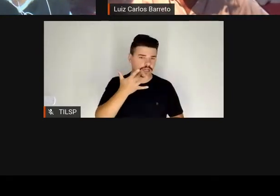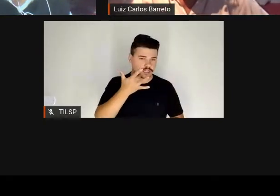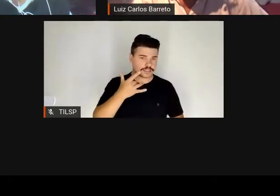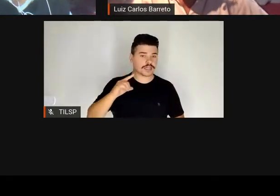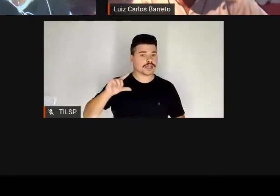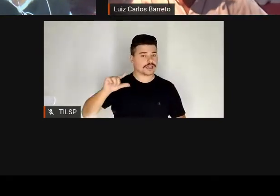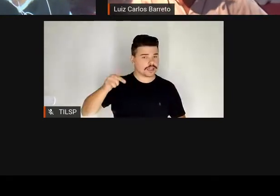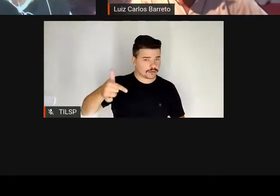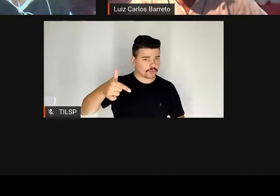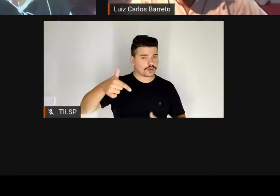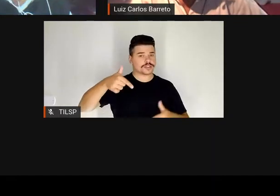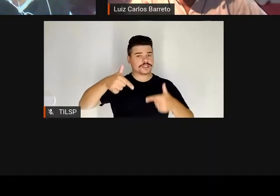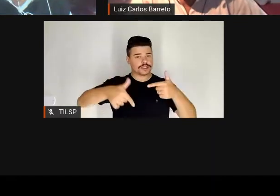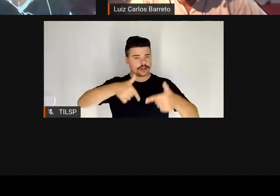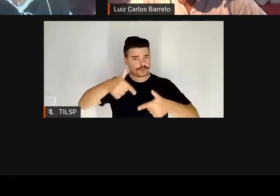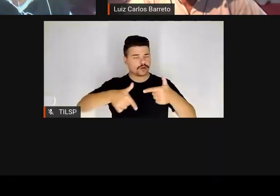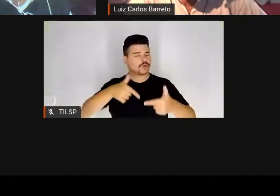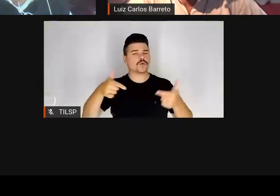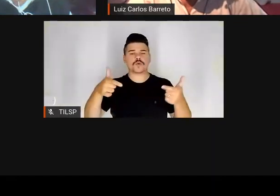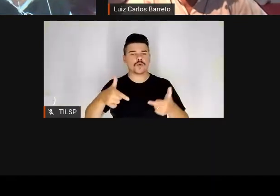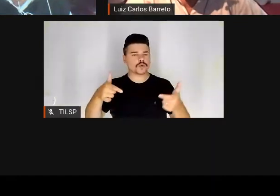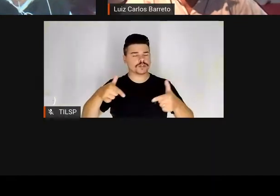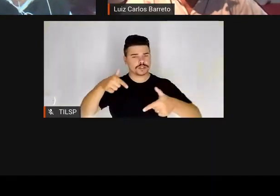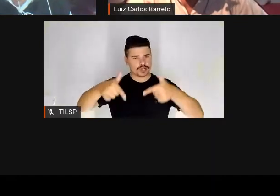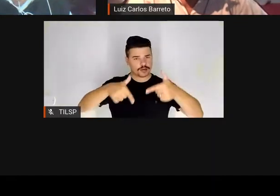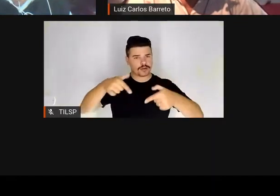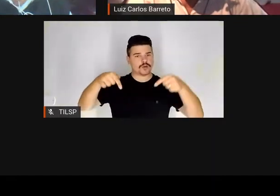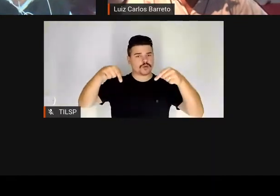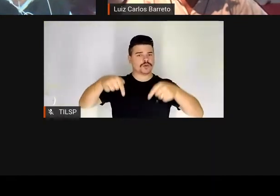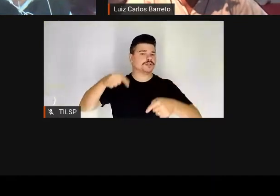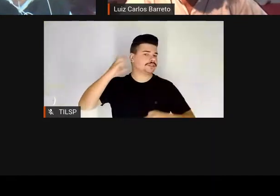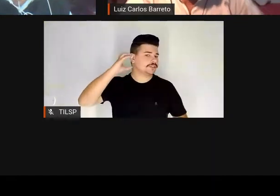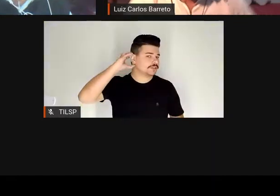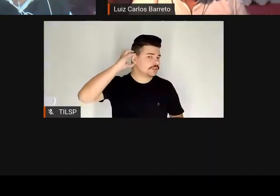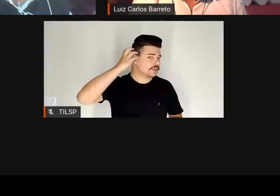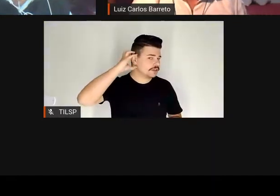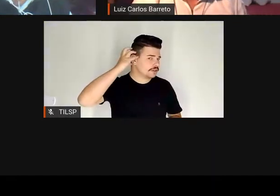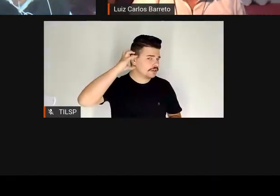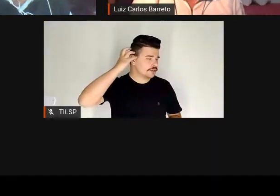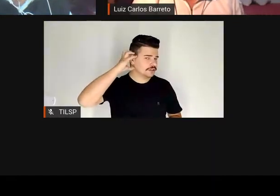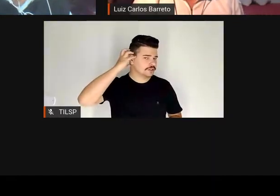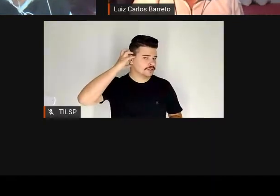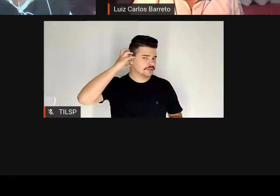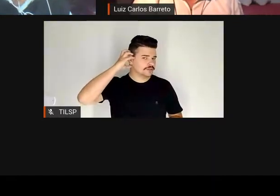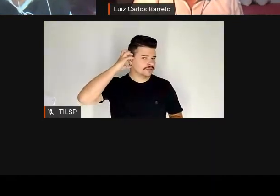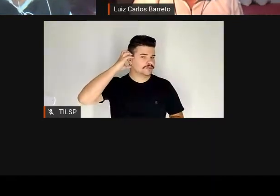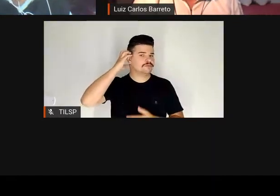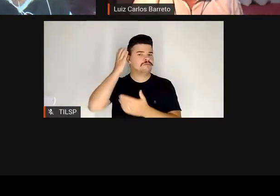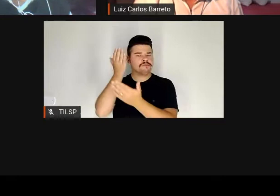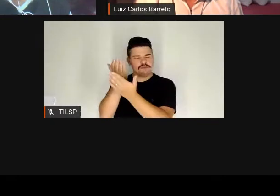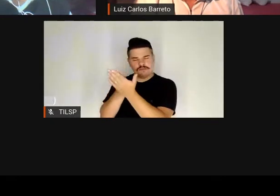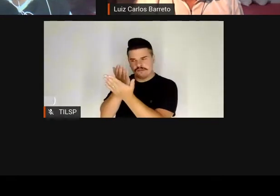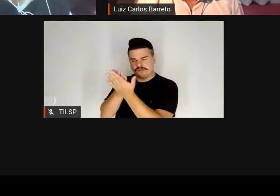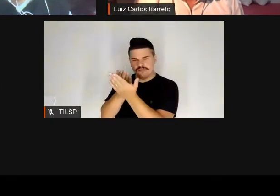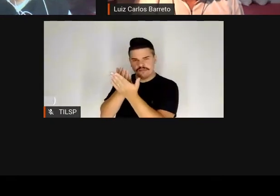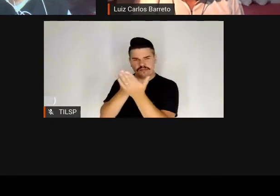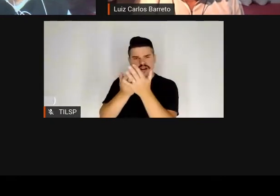também na rádio, né? Se formou, ou estudou, ingressou no Direito, na Faculdade de Direito, em Fortaleza,